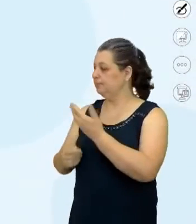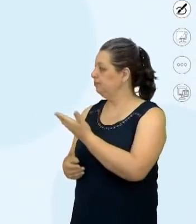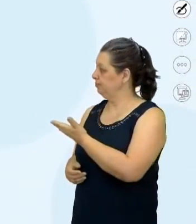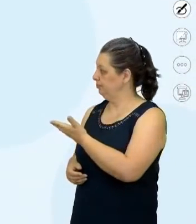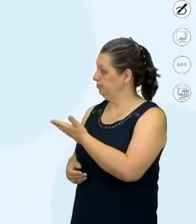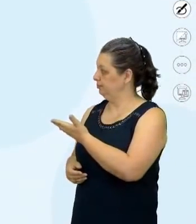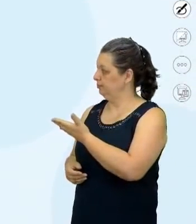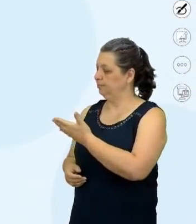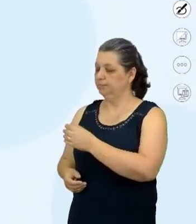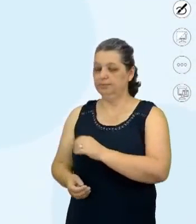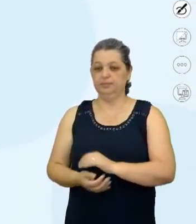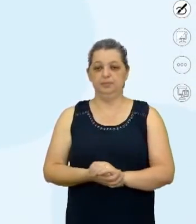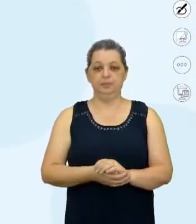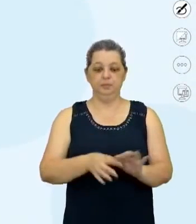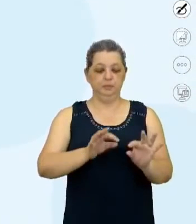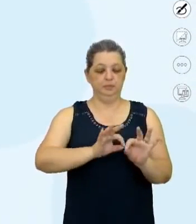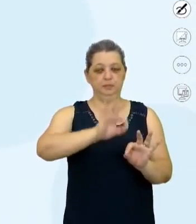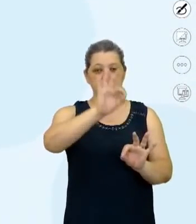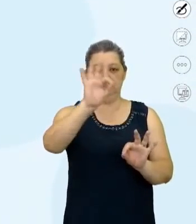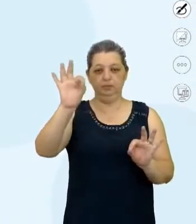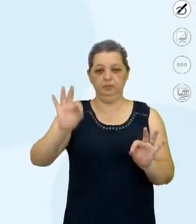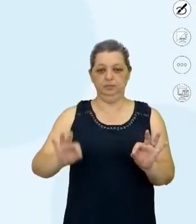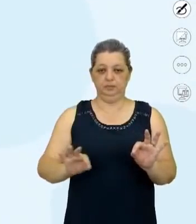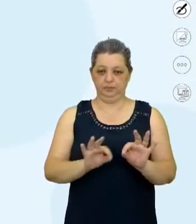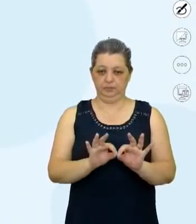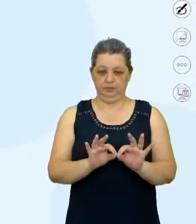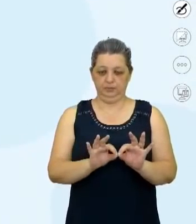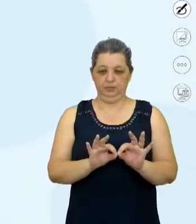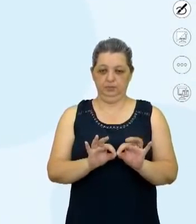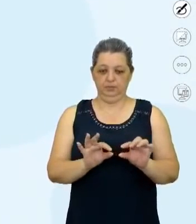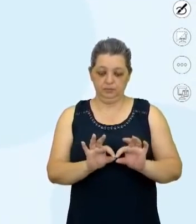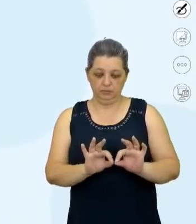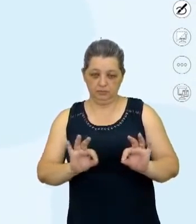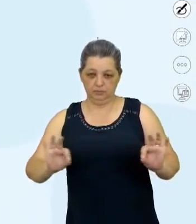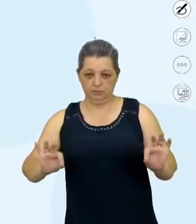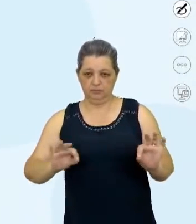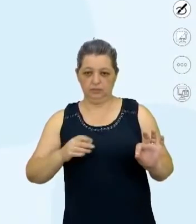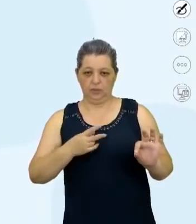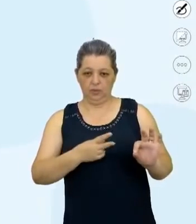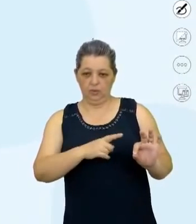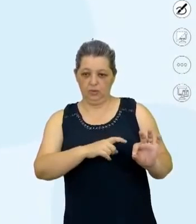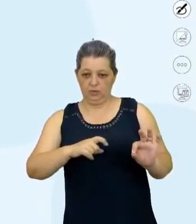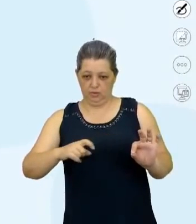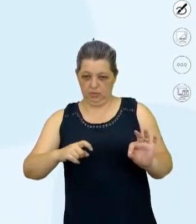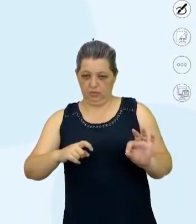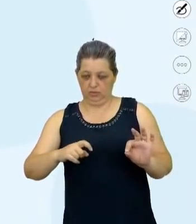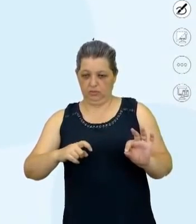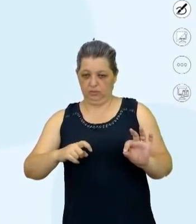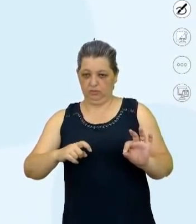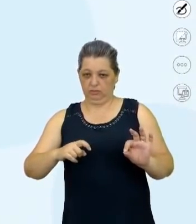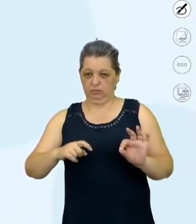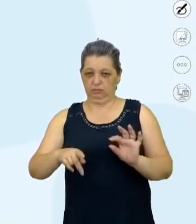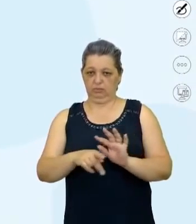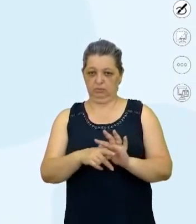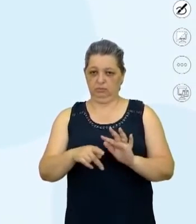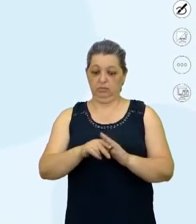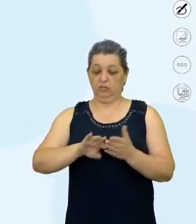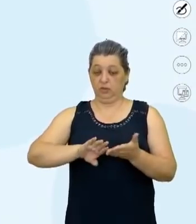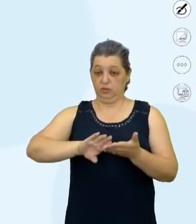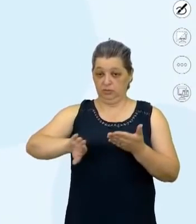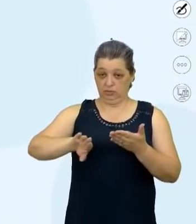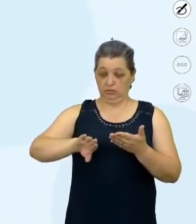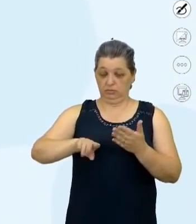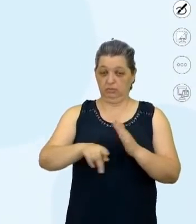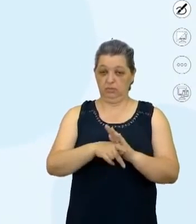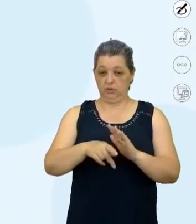lá, quadradão de lado 2x vezes 2x. Depois eu vou retirar o retângulo 4y 2x. Eu